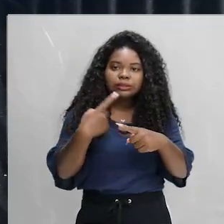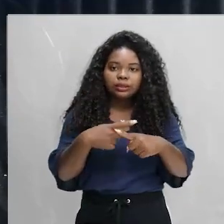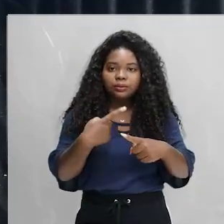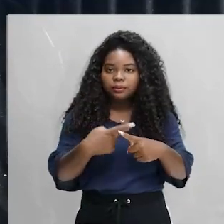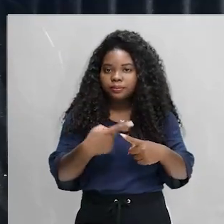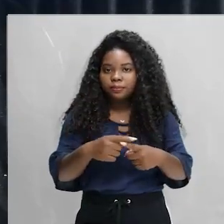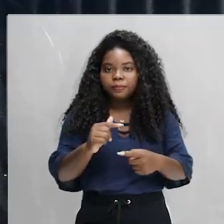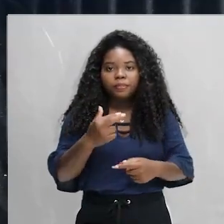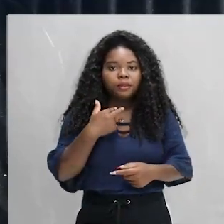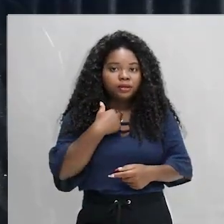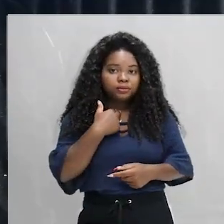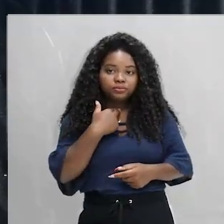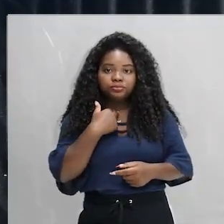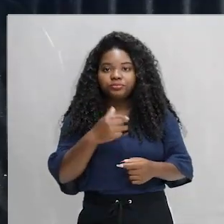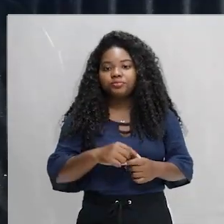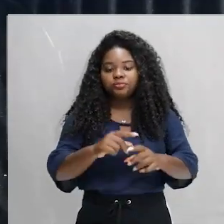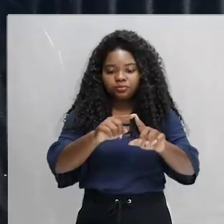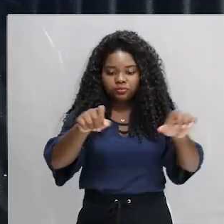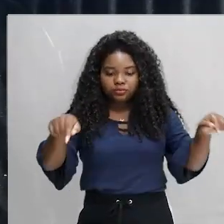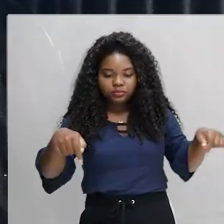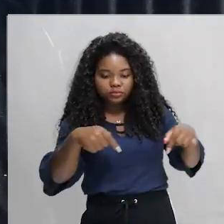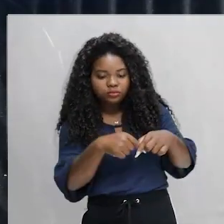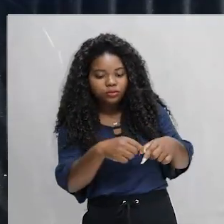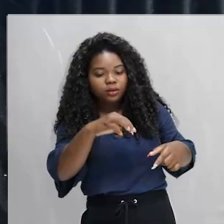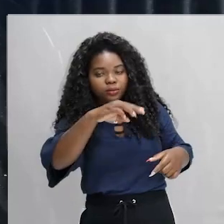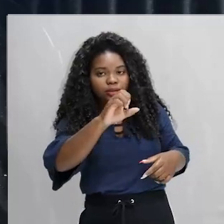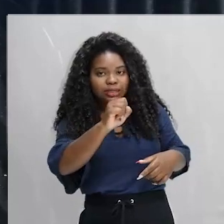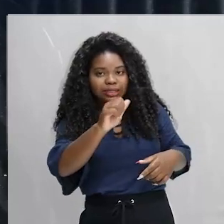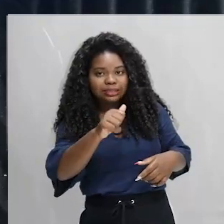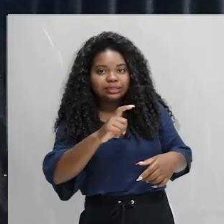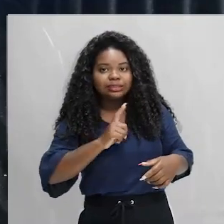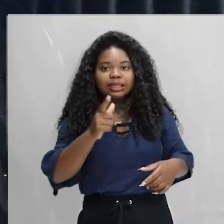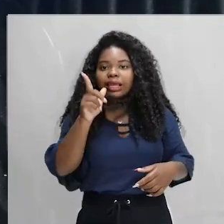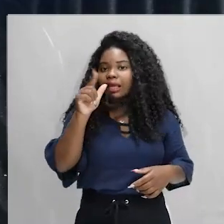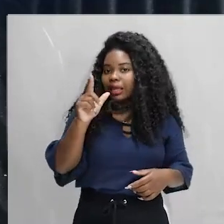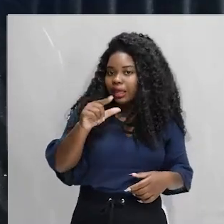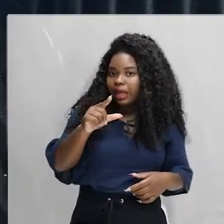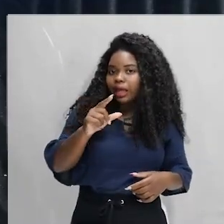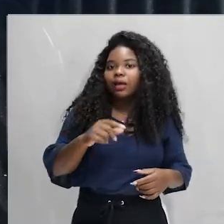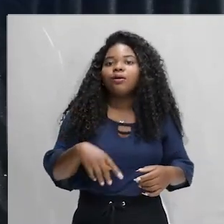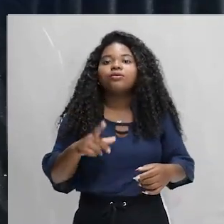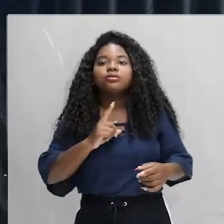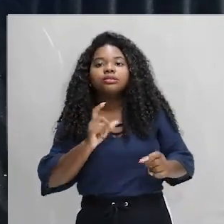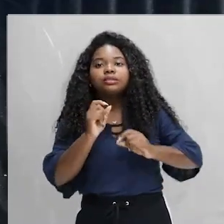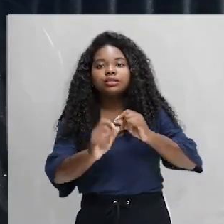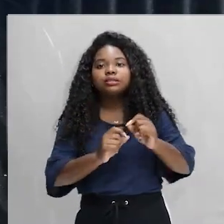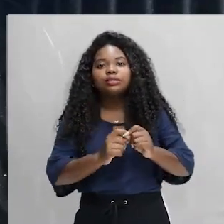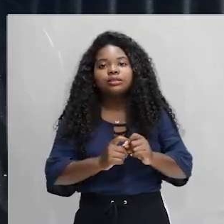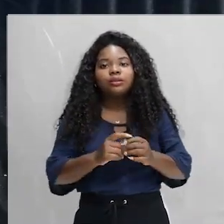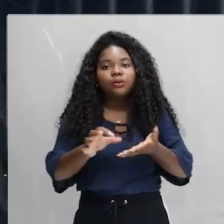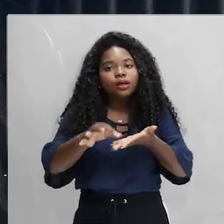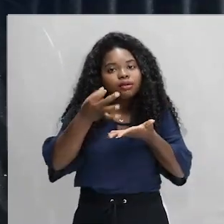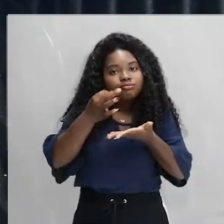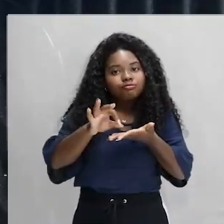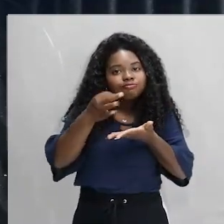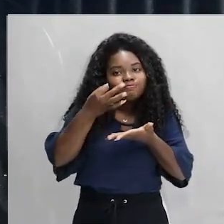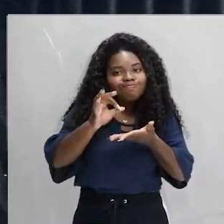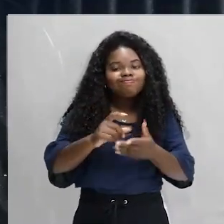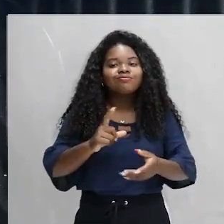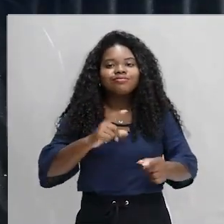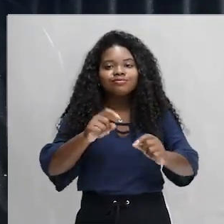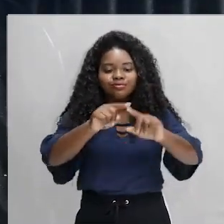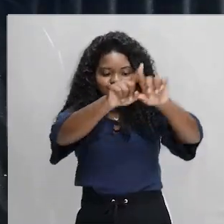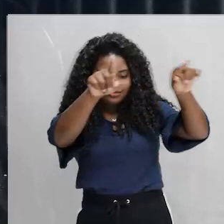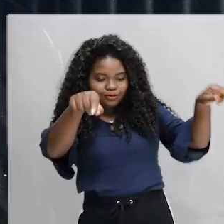aglomerar. Há 2 mesas, tem água, tem um pouco de café, tem um quadro branco para os professores